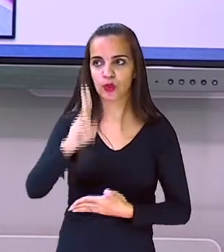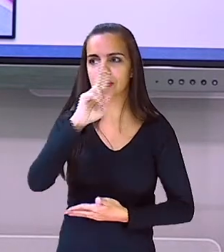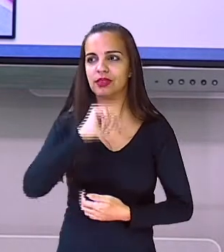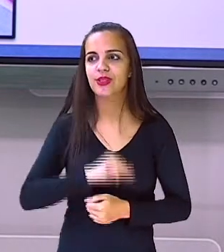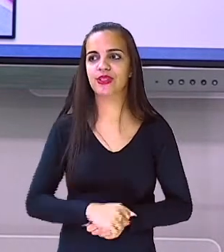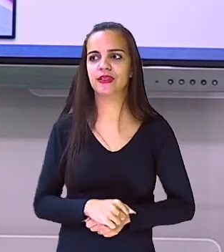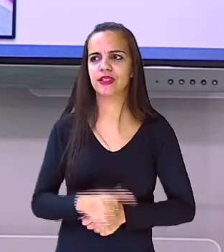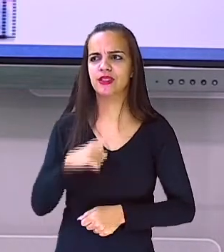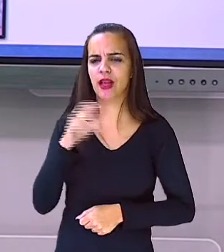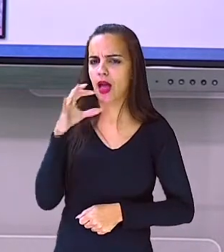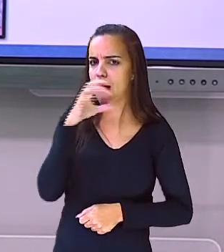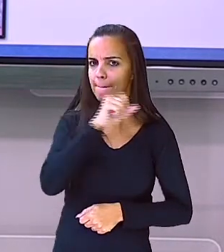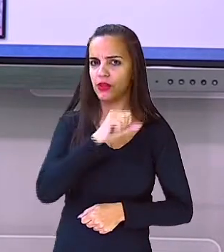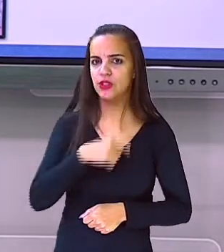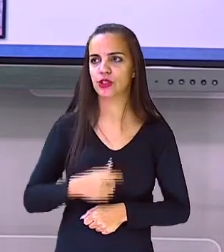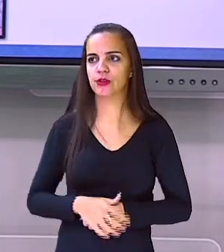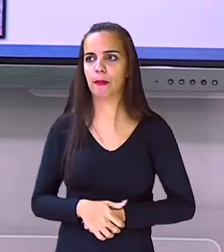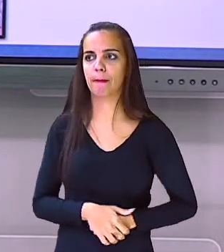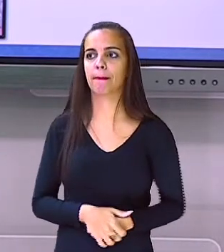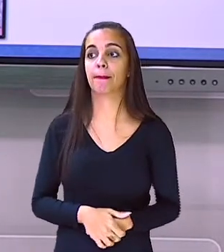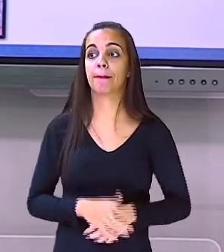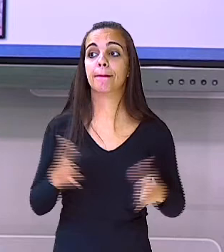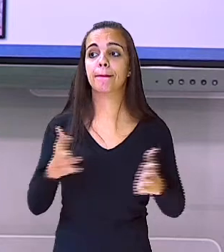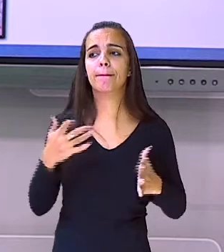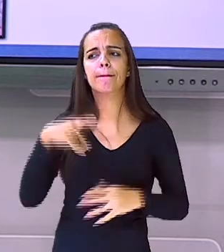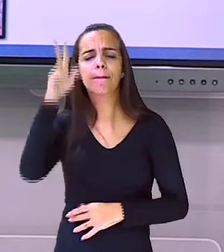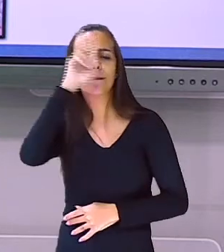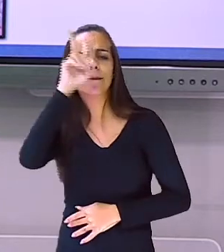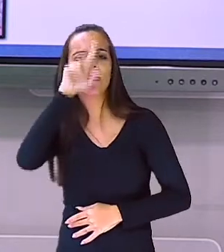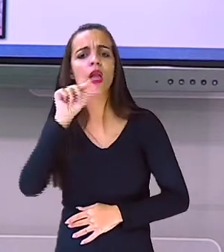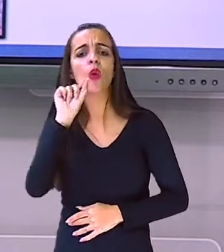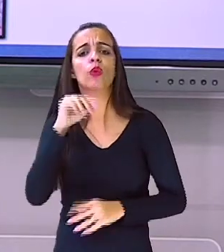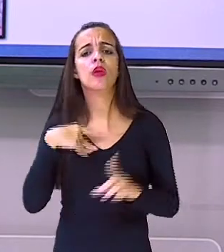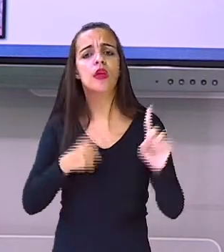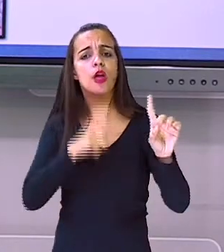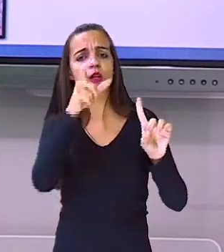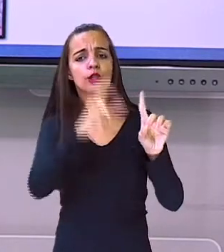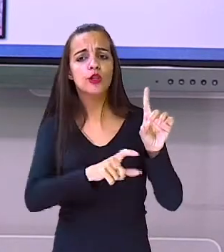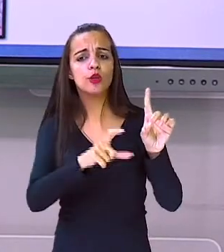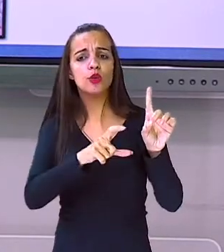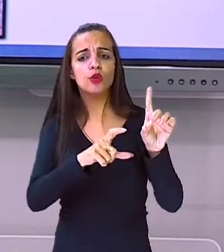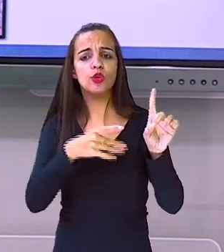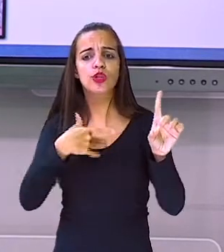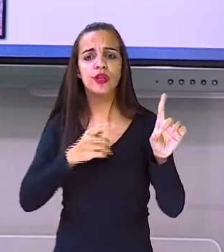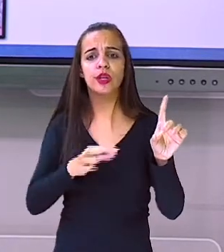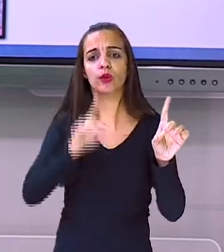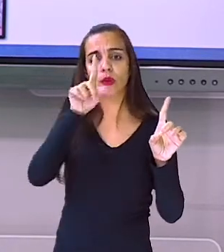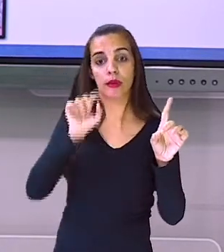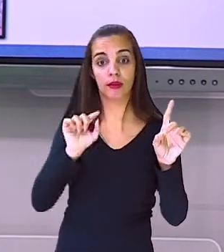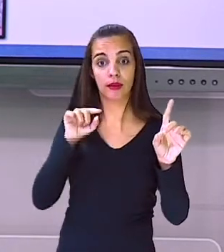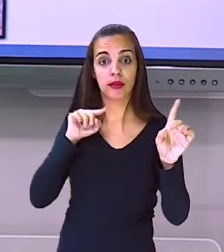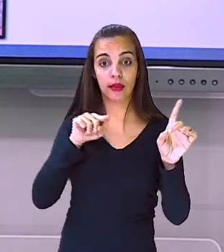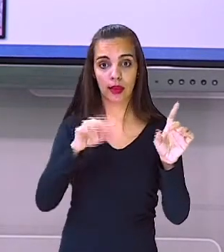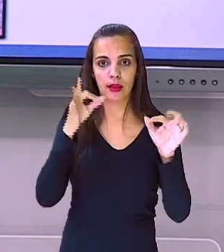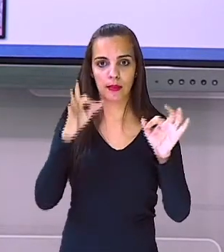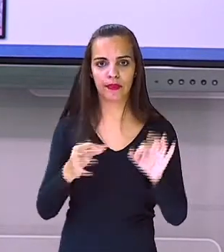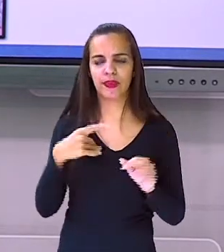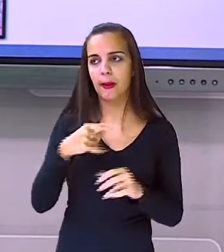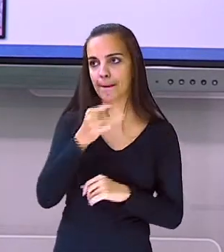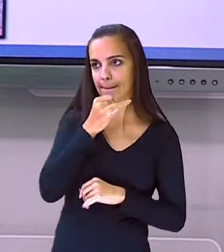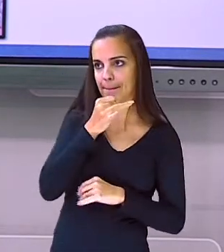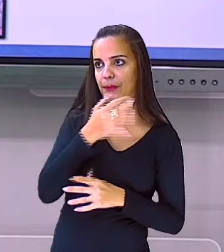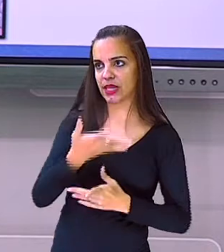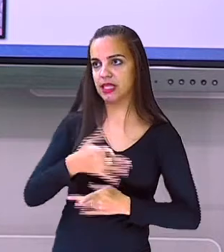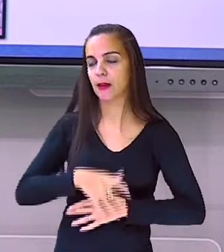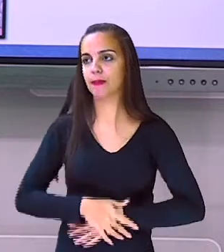resuminho de cada um rapidinho, começando aí pelos sujeitos determinados. Por que eles são chamados de determinado, pessoal? O nome já